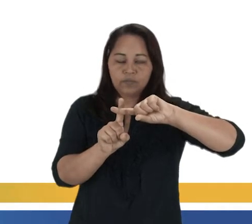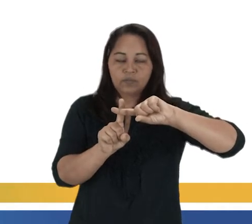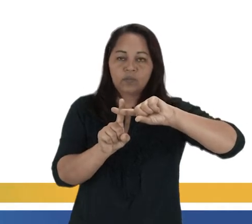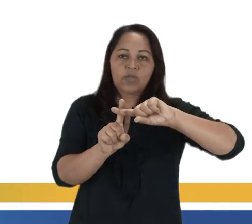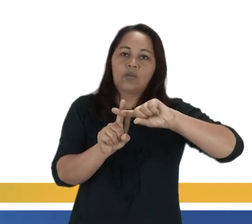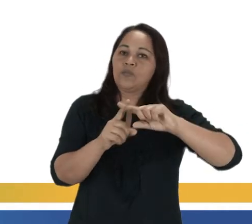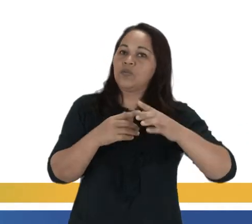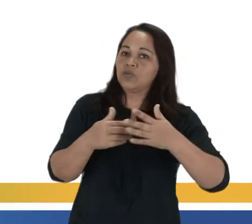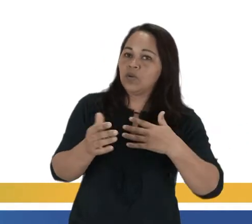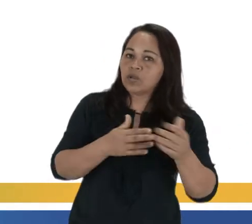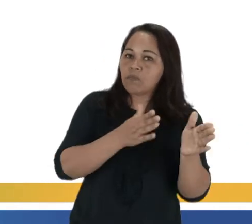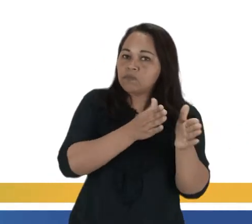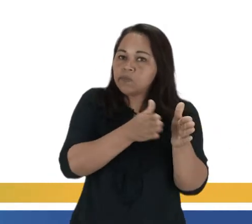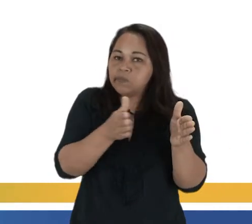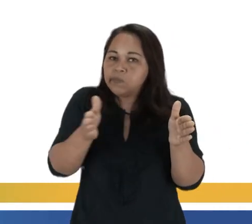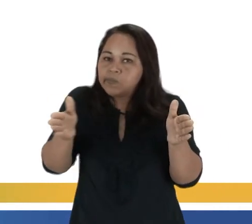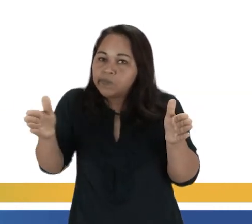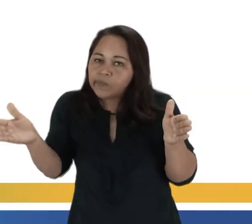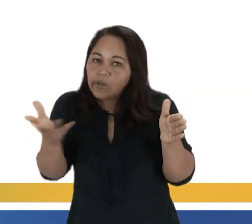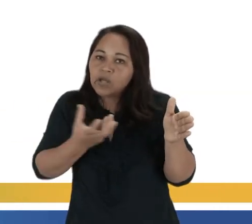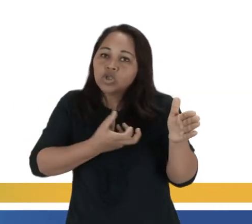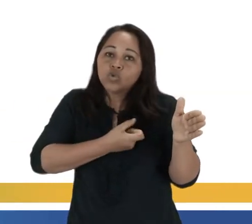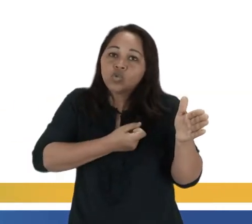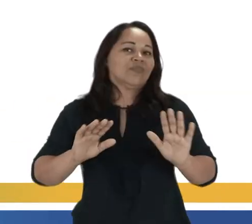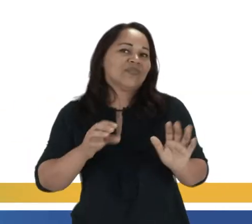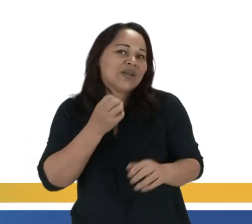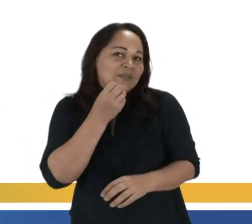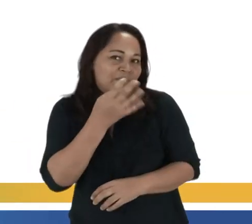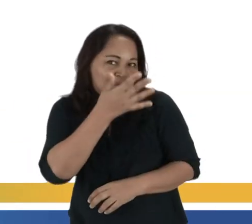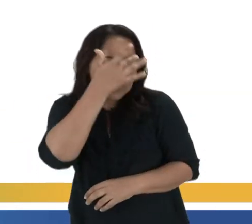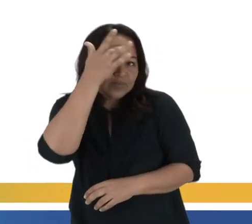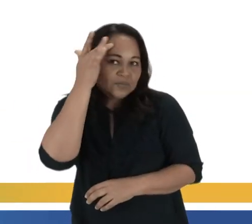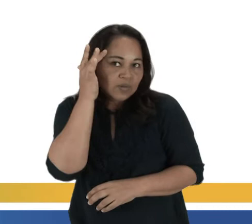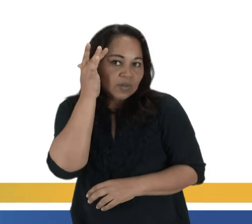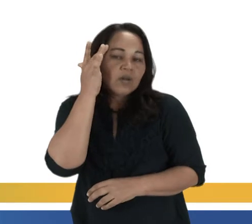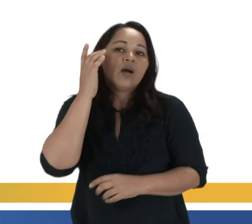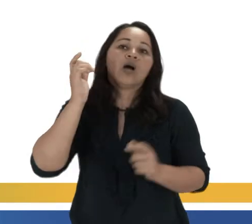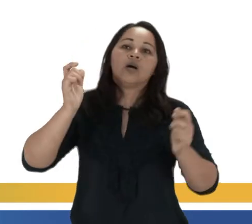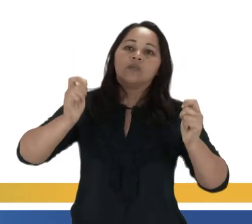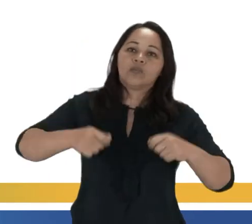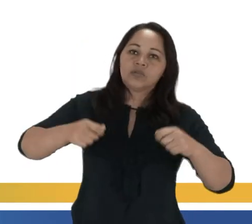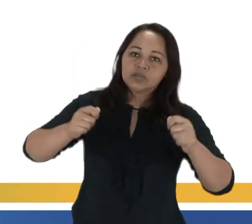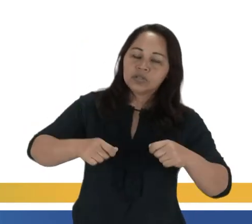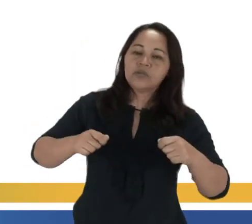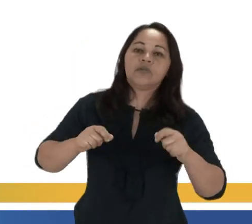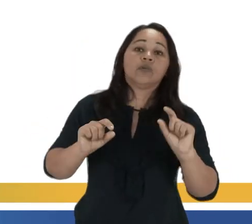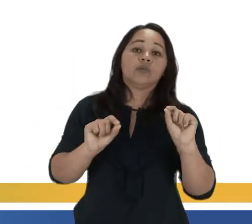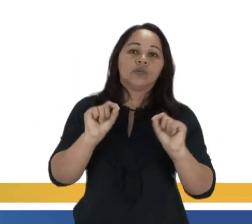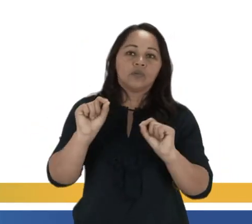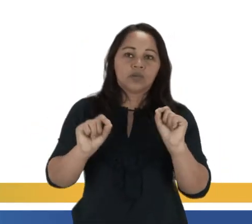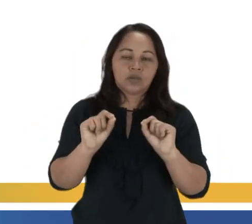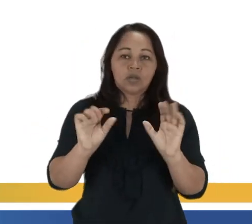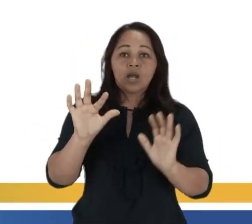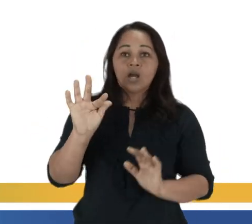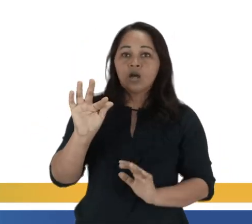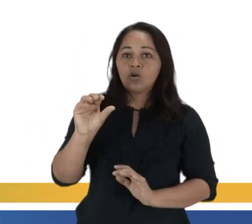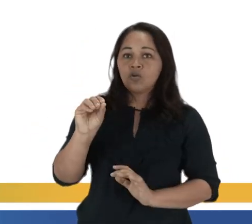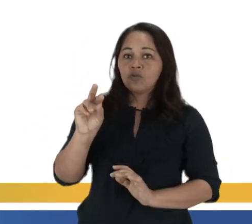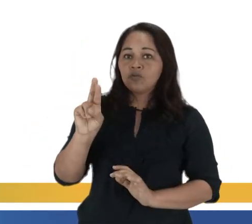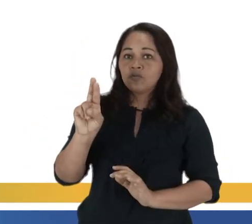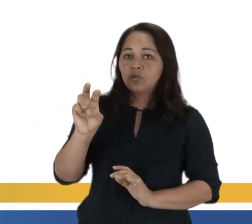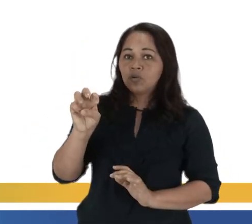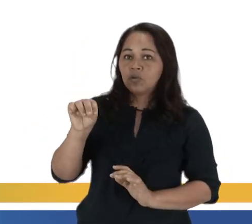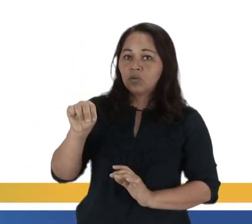determinada sequência, de uma determinada progressão geométrica. Também é possível determinarmos a soma de